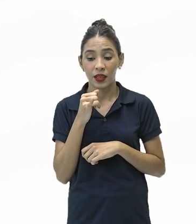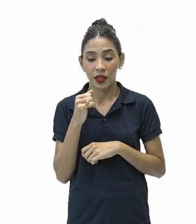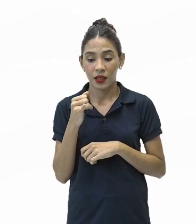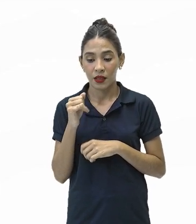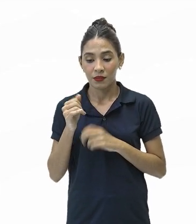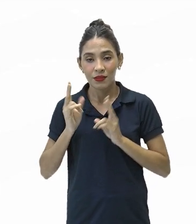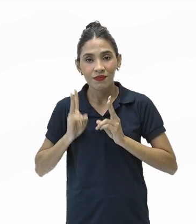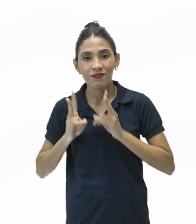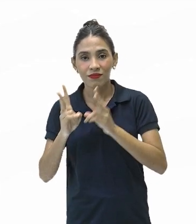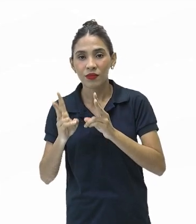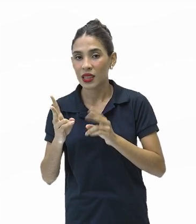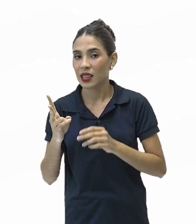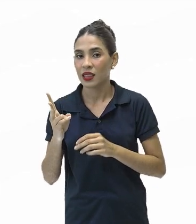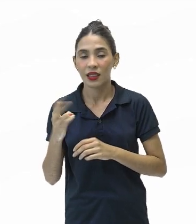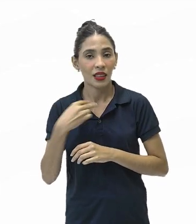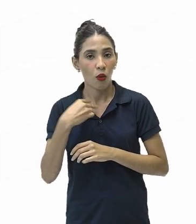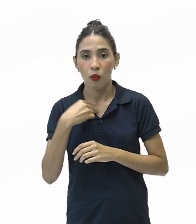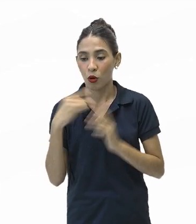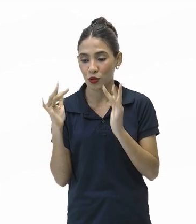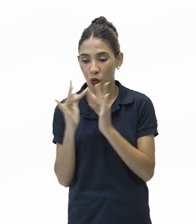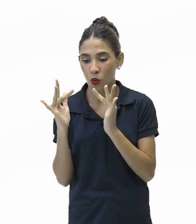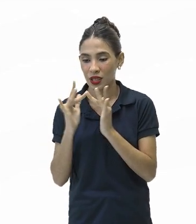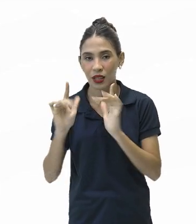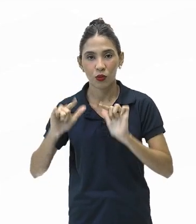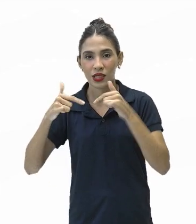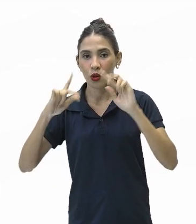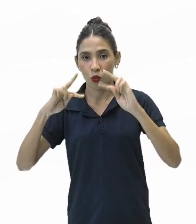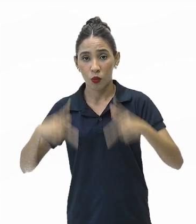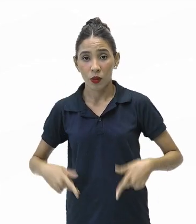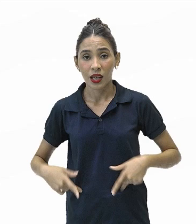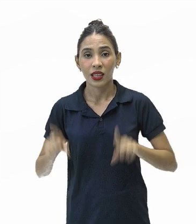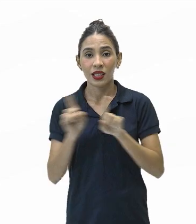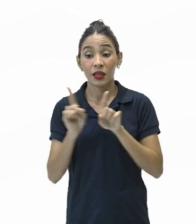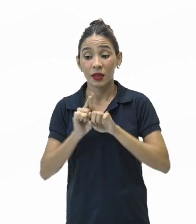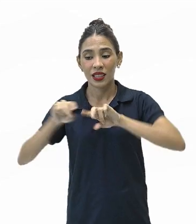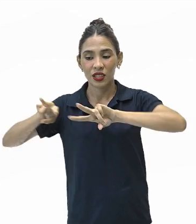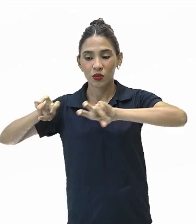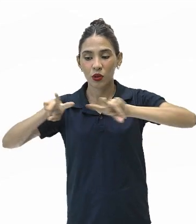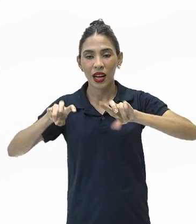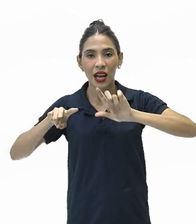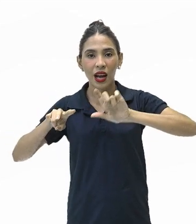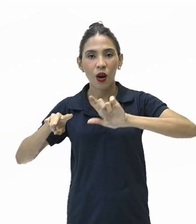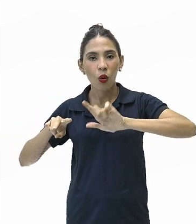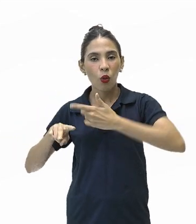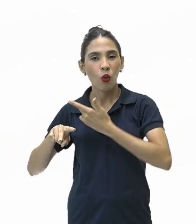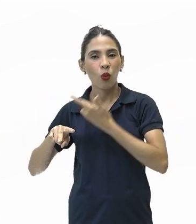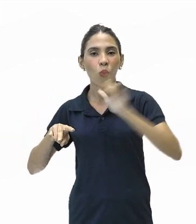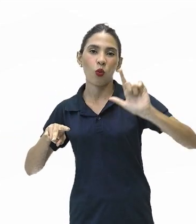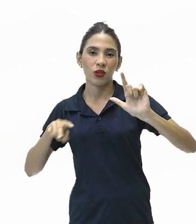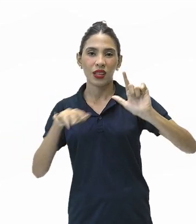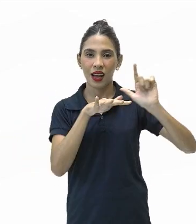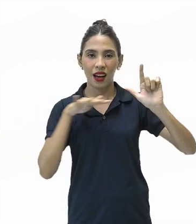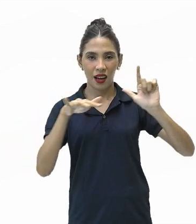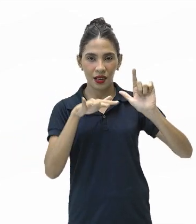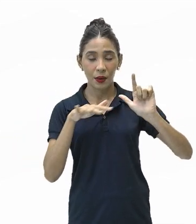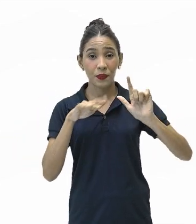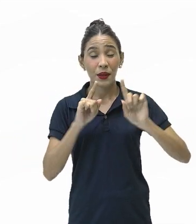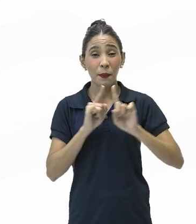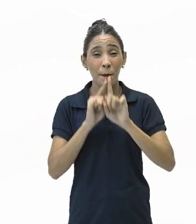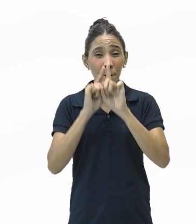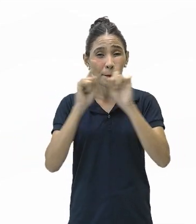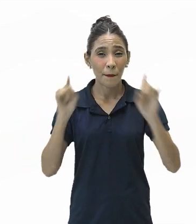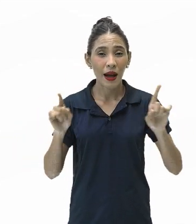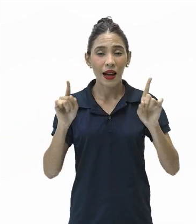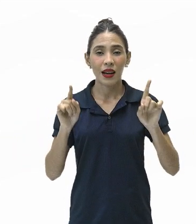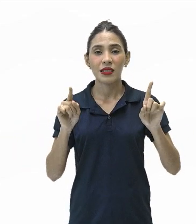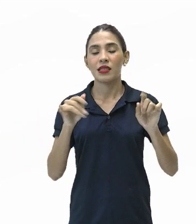intacta, sem mexer nela, e explorar as demais áreas. No que diz